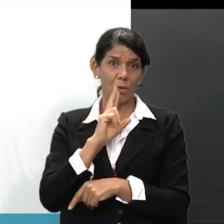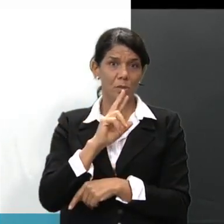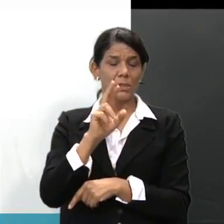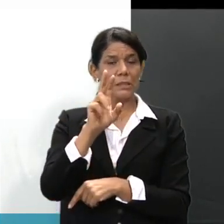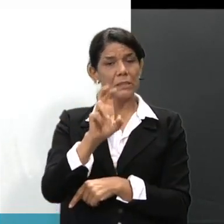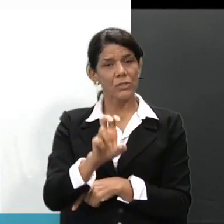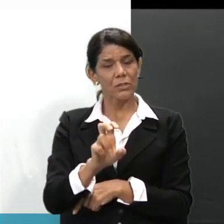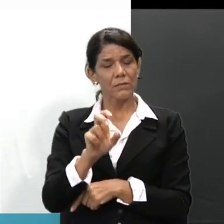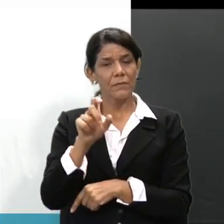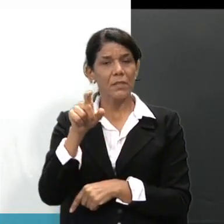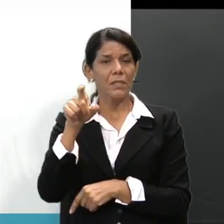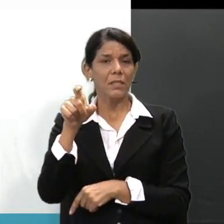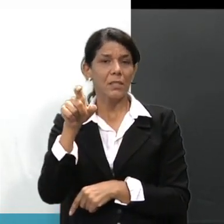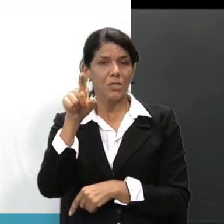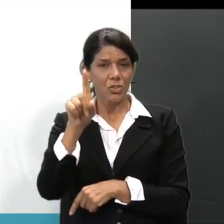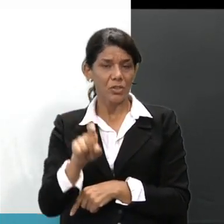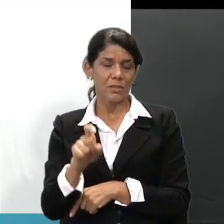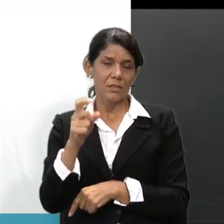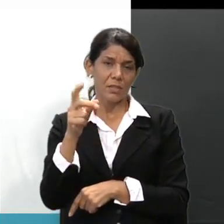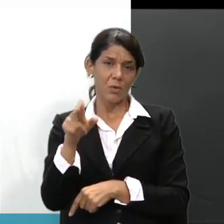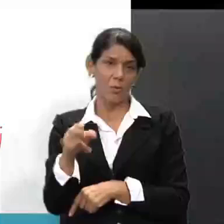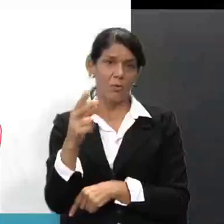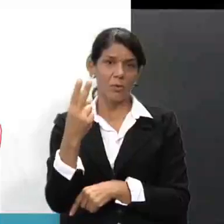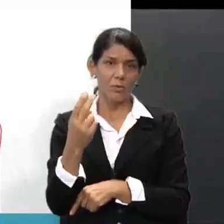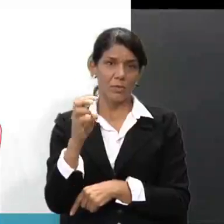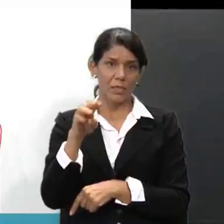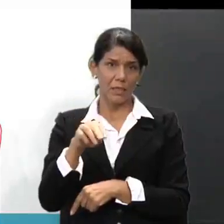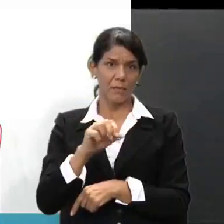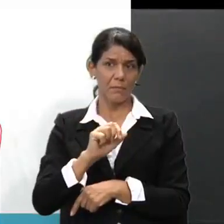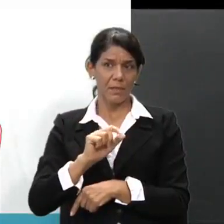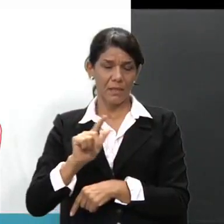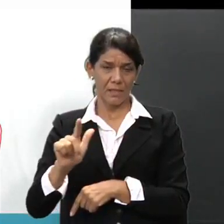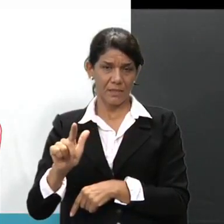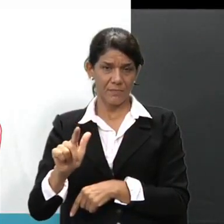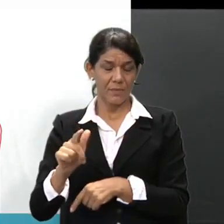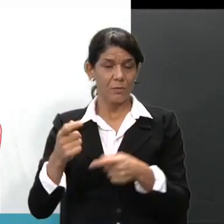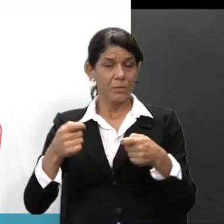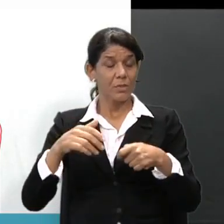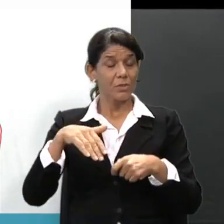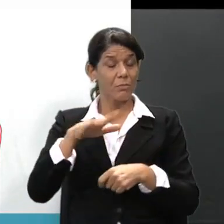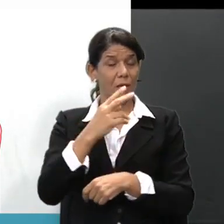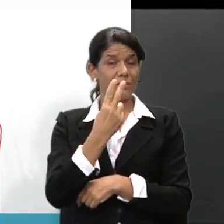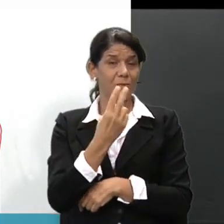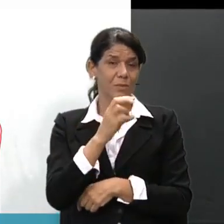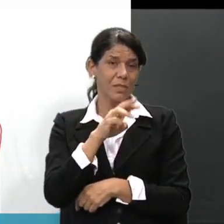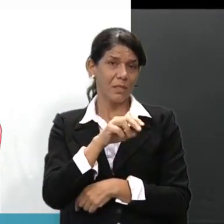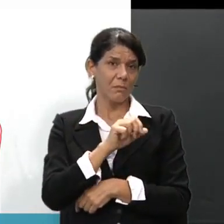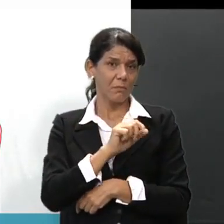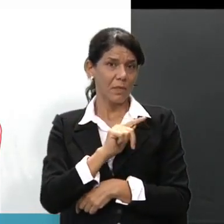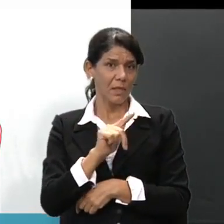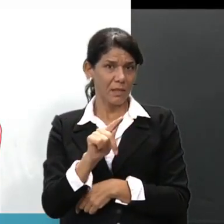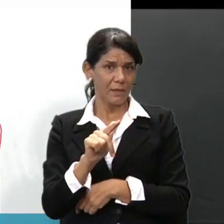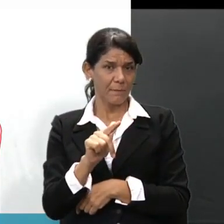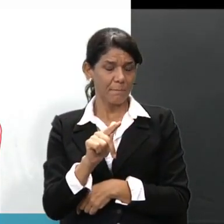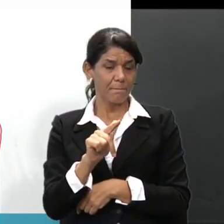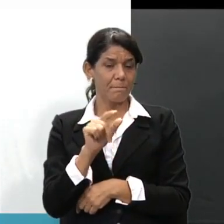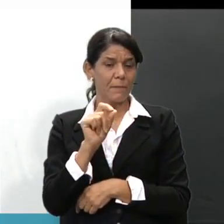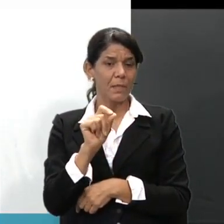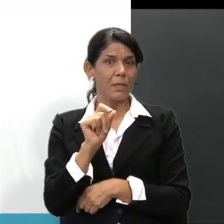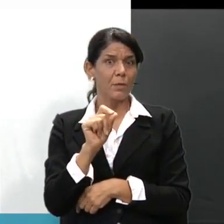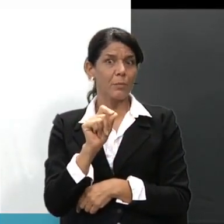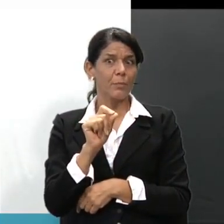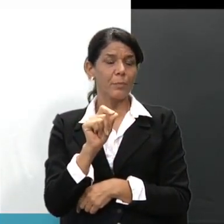a 2 ml. Então, eu vou precisar de mais 2 ml